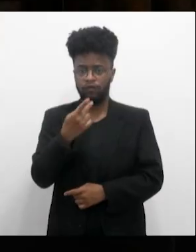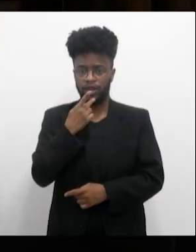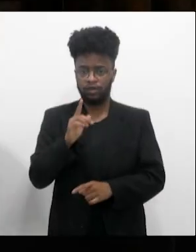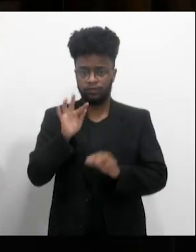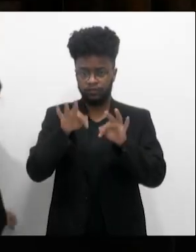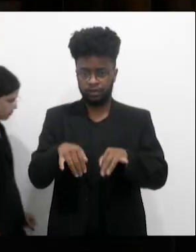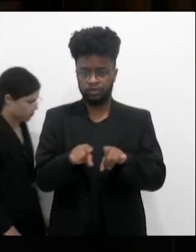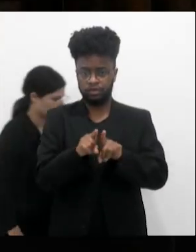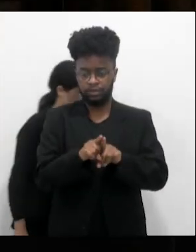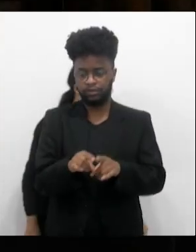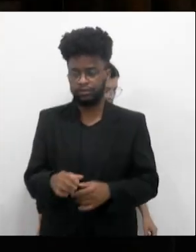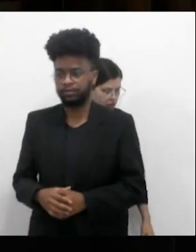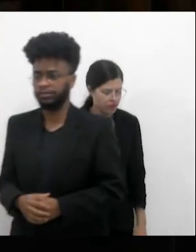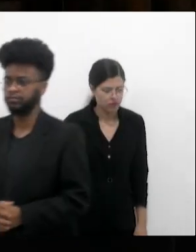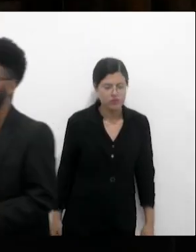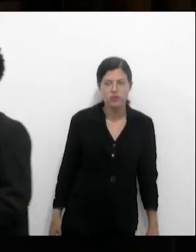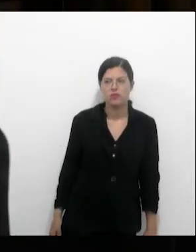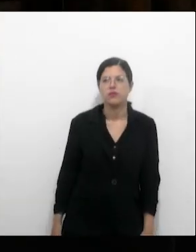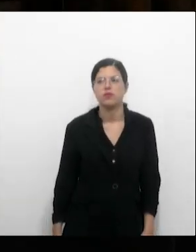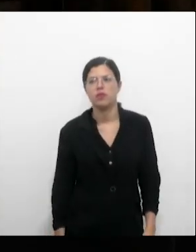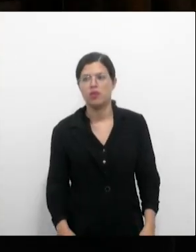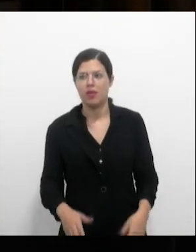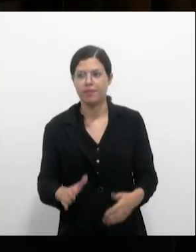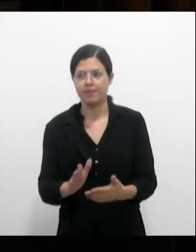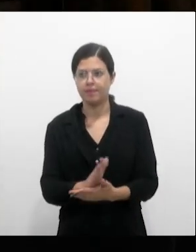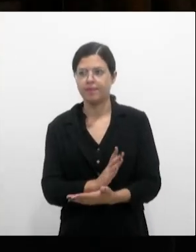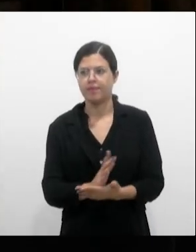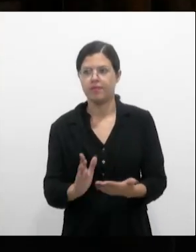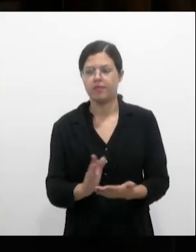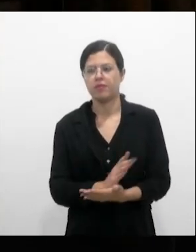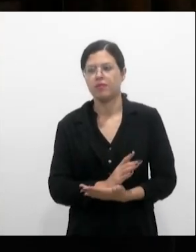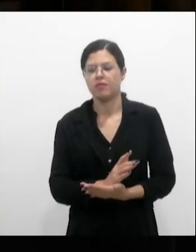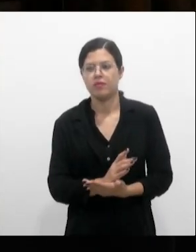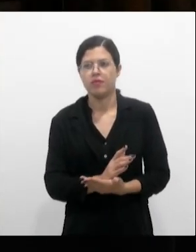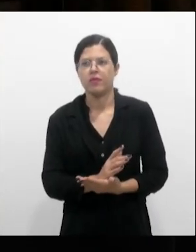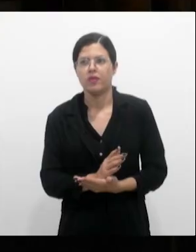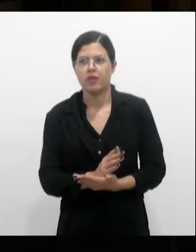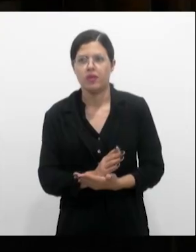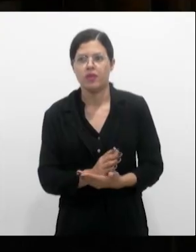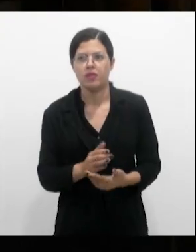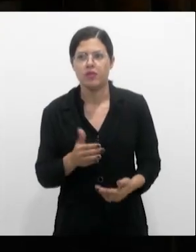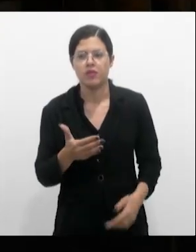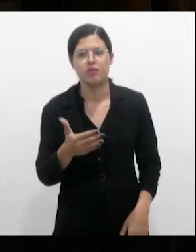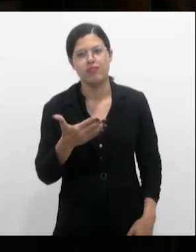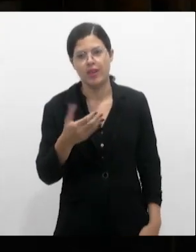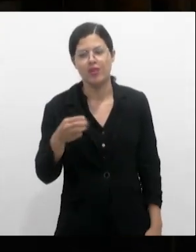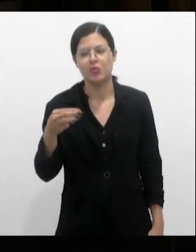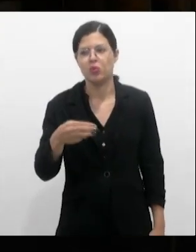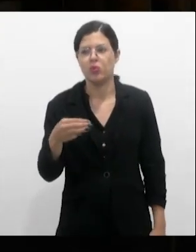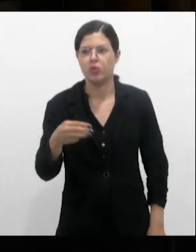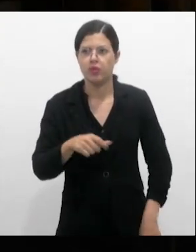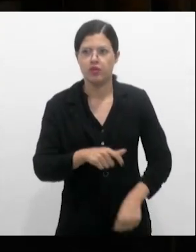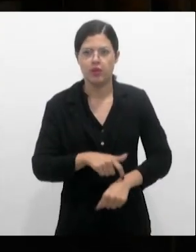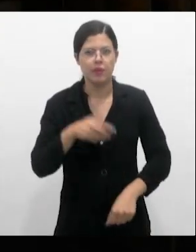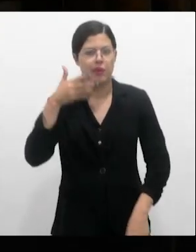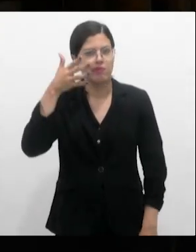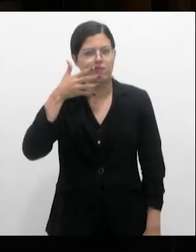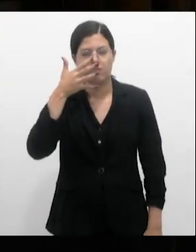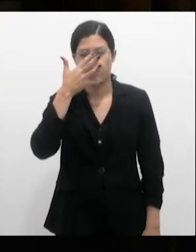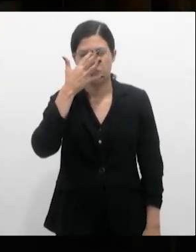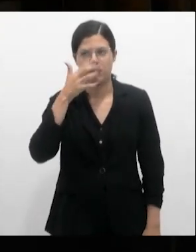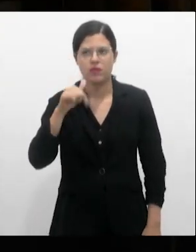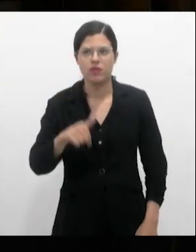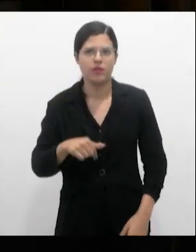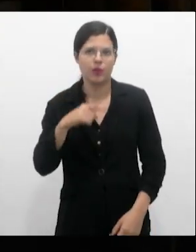do dia, mas muitas vezes aqueles nossos 10 minutos são